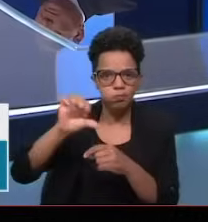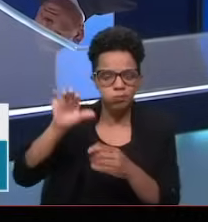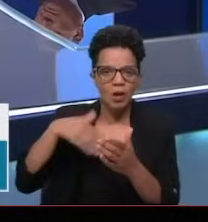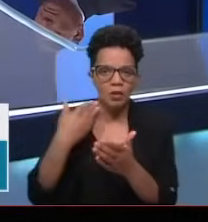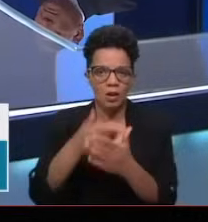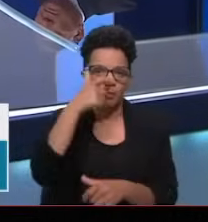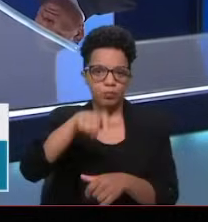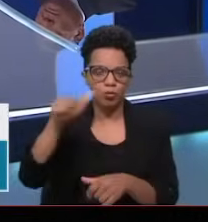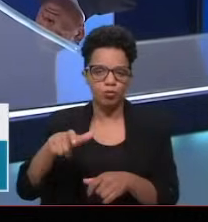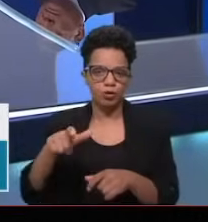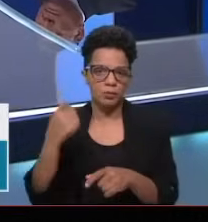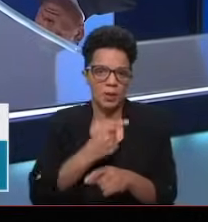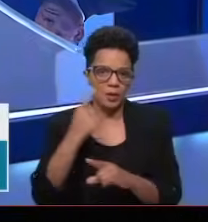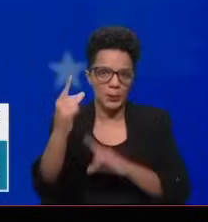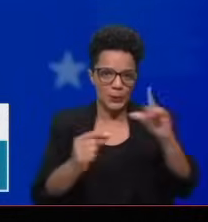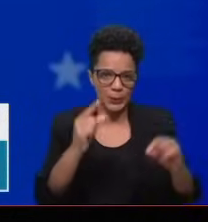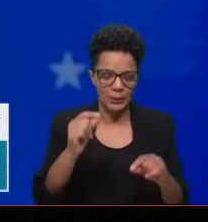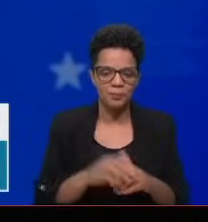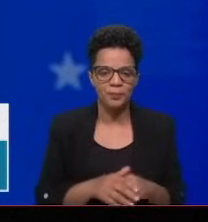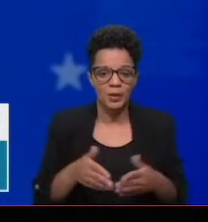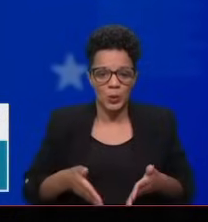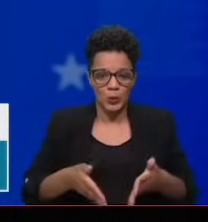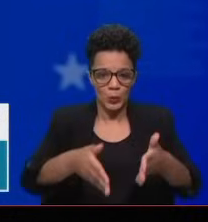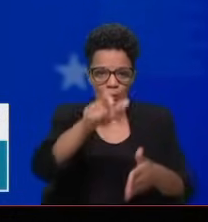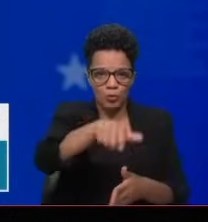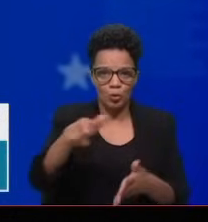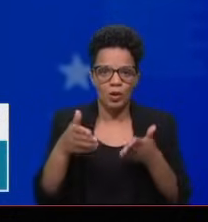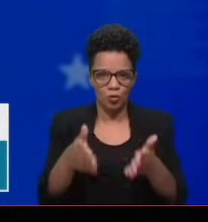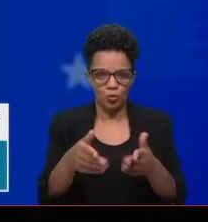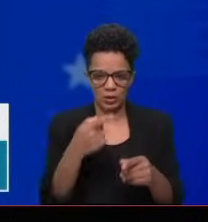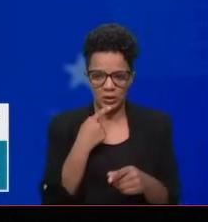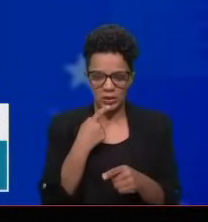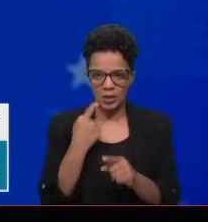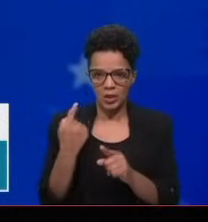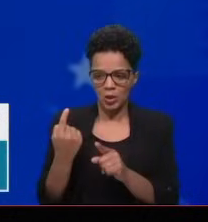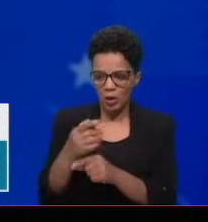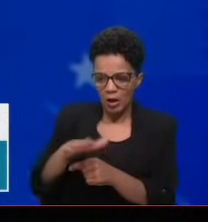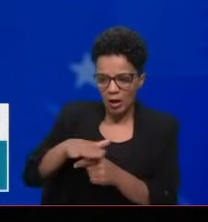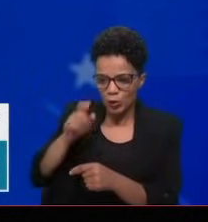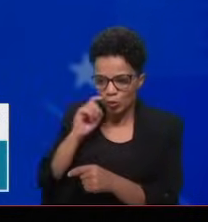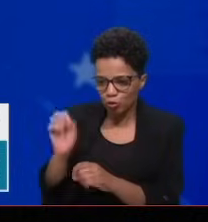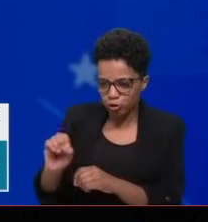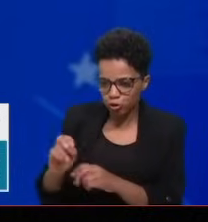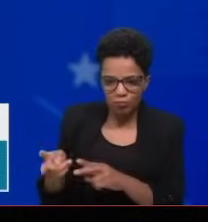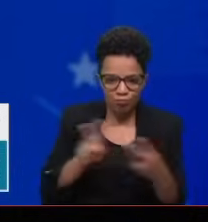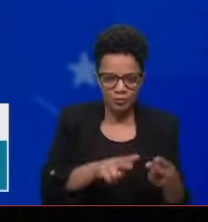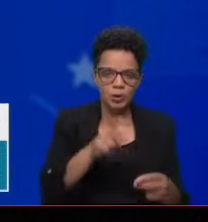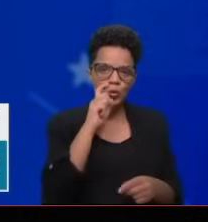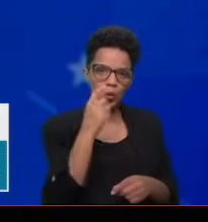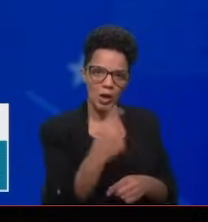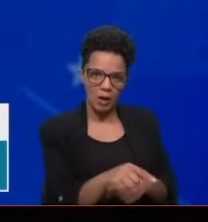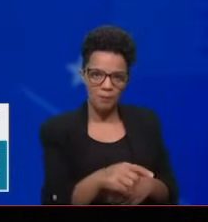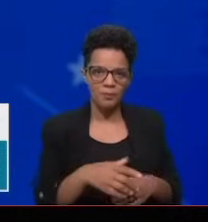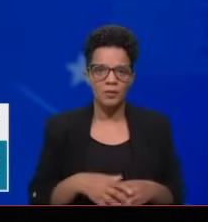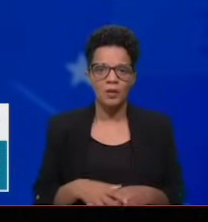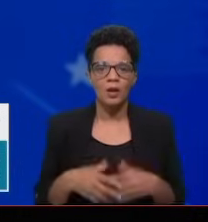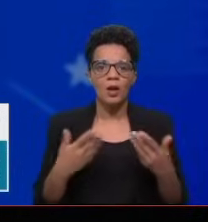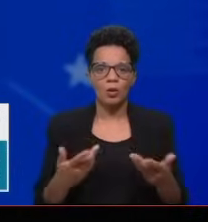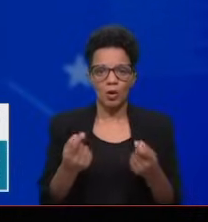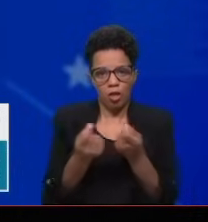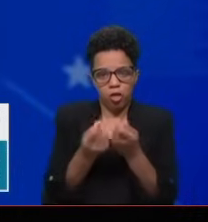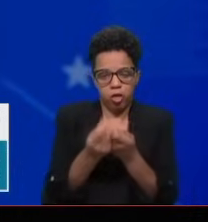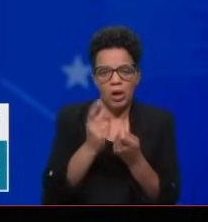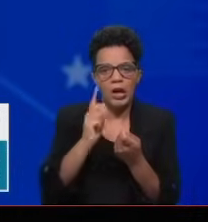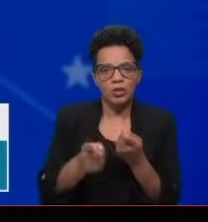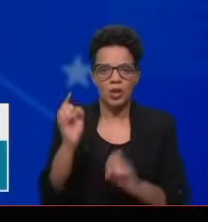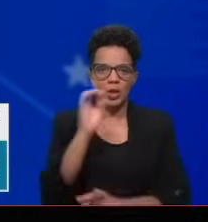humanitário é precisamente permitir Estas pessoas mobilizarem de um sítio que não é seguro para um sítio seguro que neste momento aqui perto será